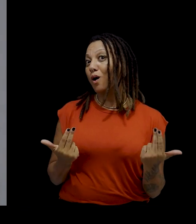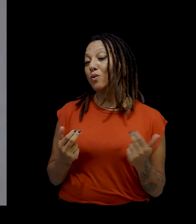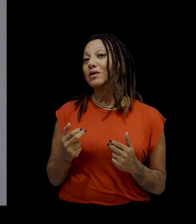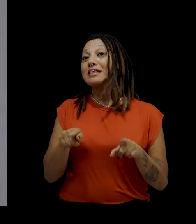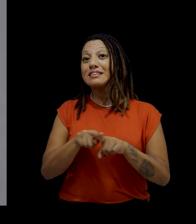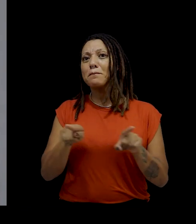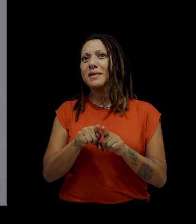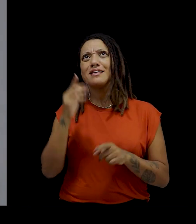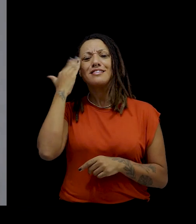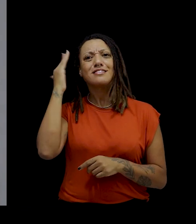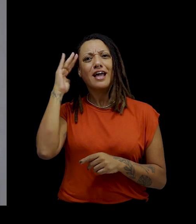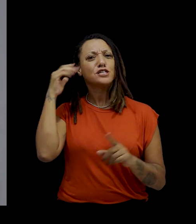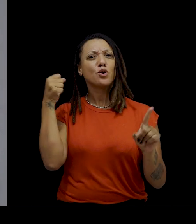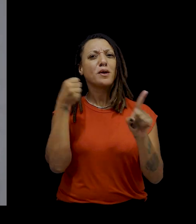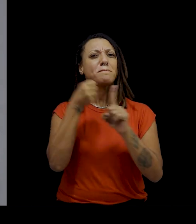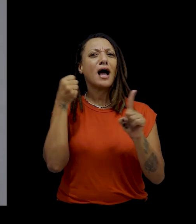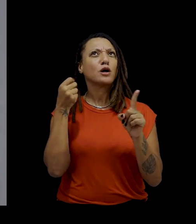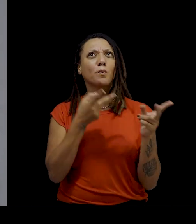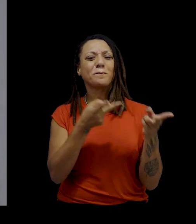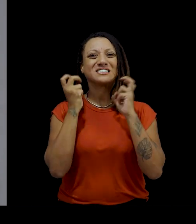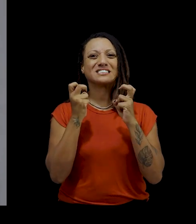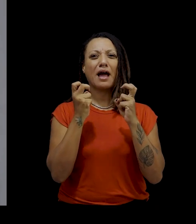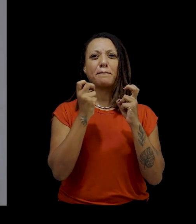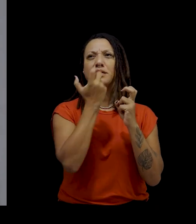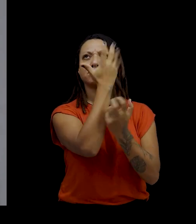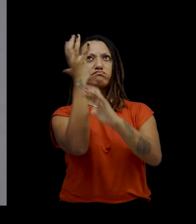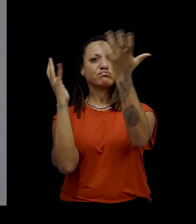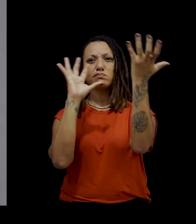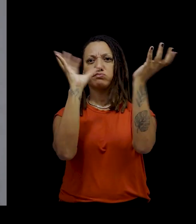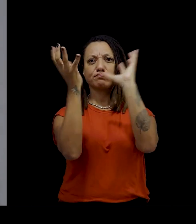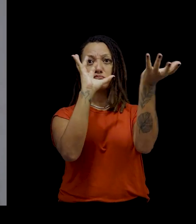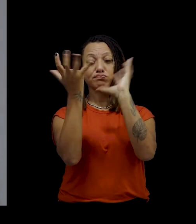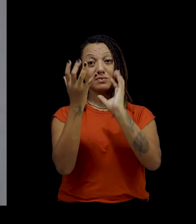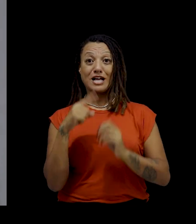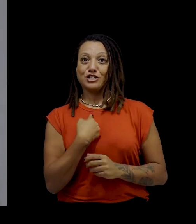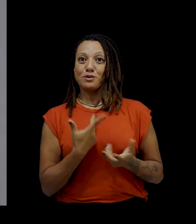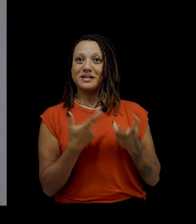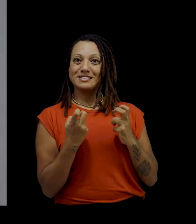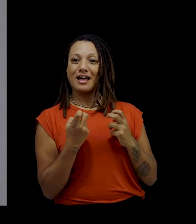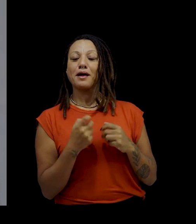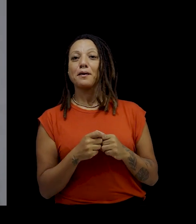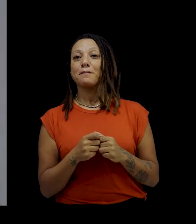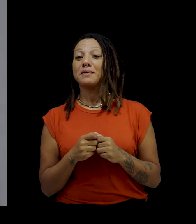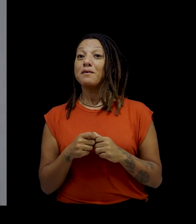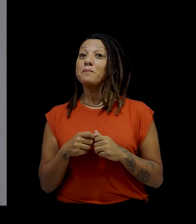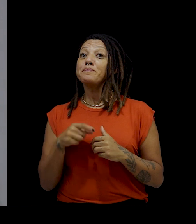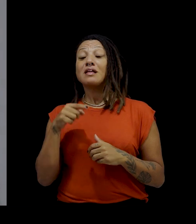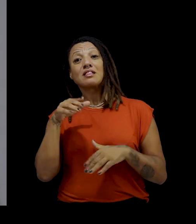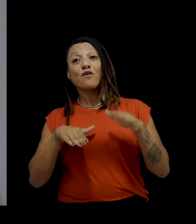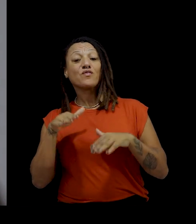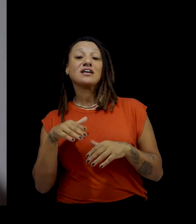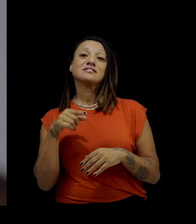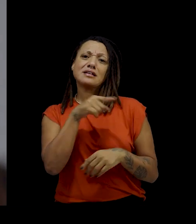essa mesma visão de impacto ambiental que a gente vê, mas que talvez a gente e até mesmo eles não